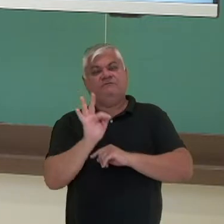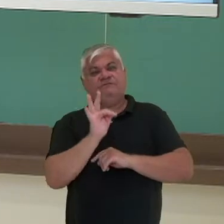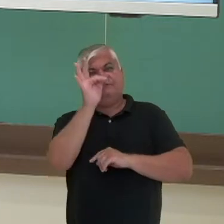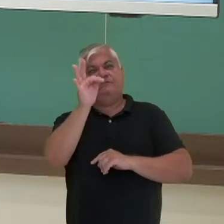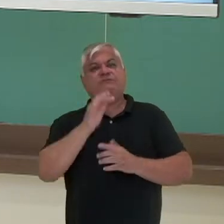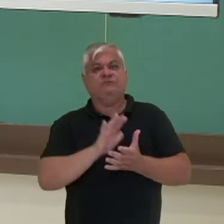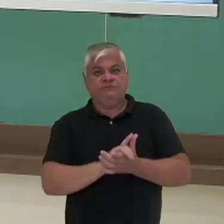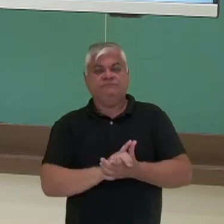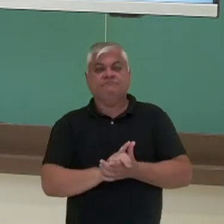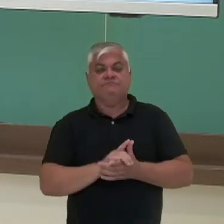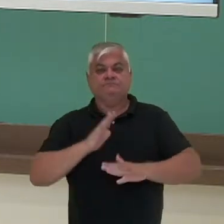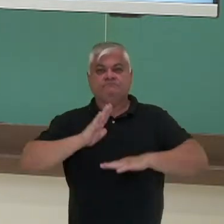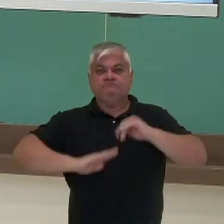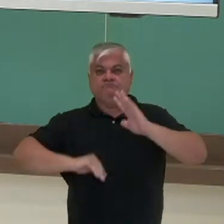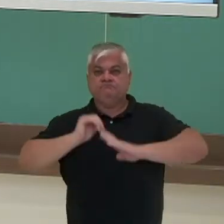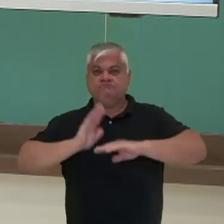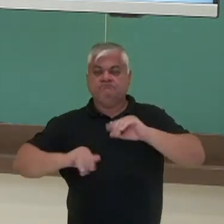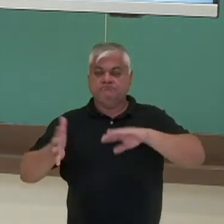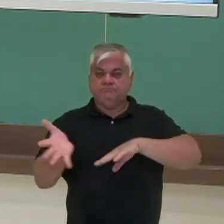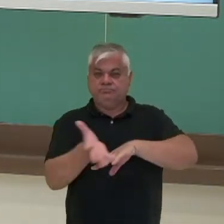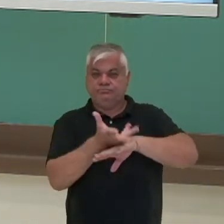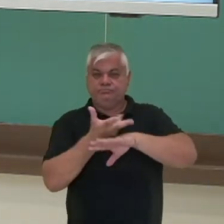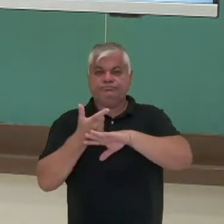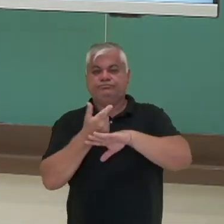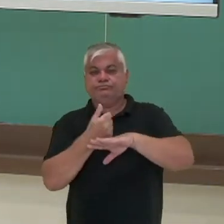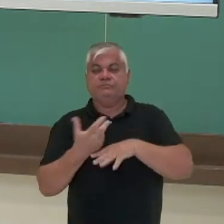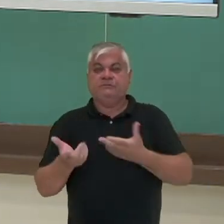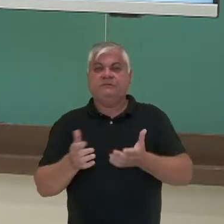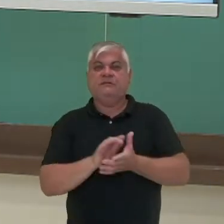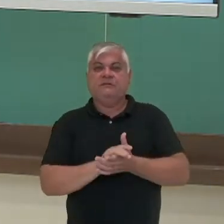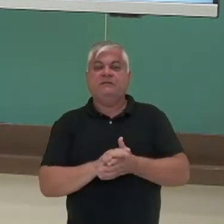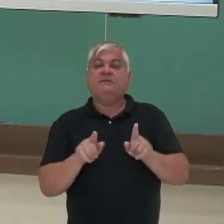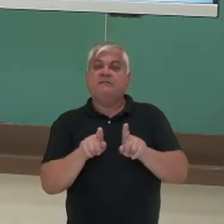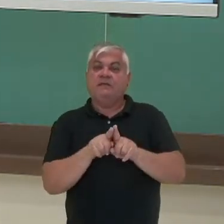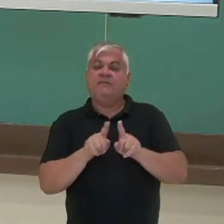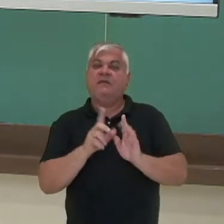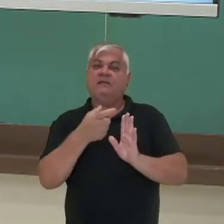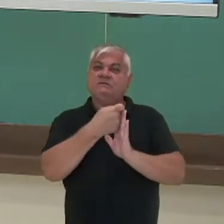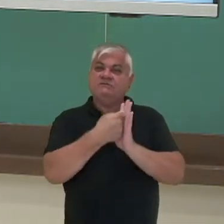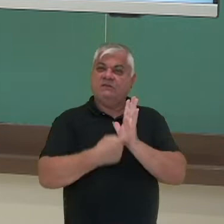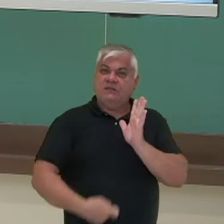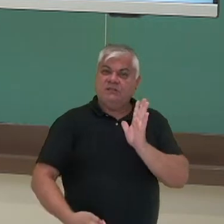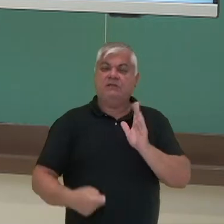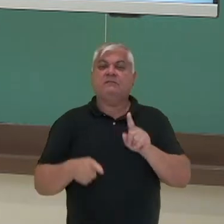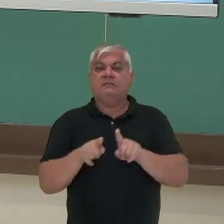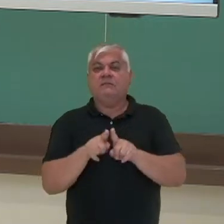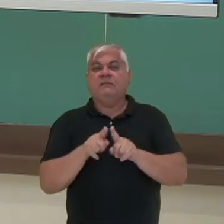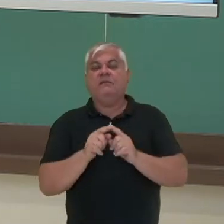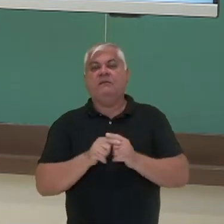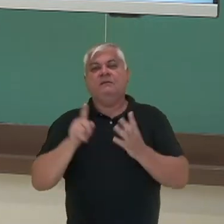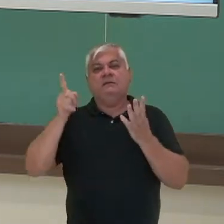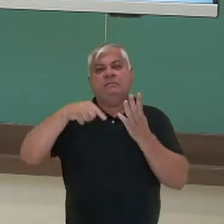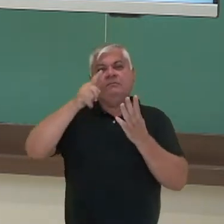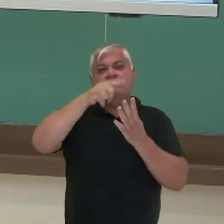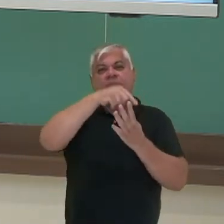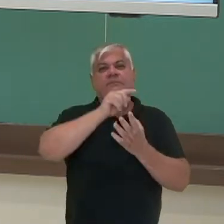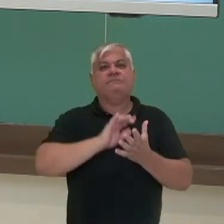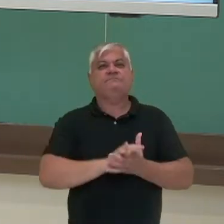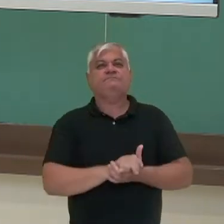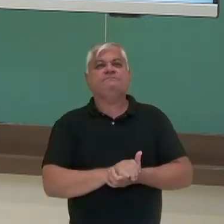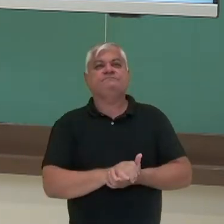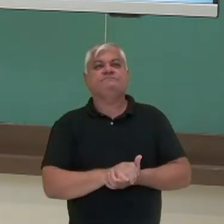O nosso formato, né, de escrita e de acentuar as palavras, tá